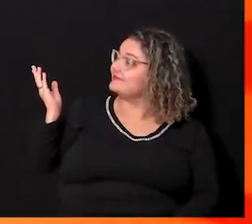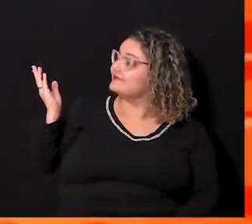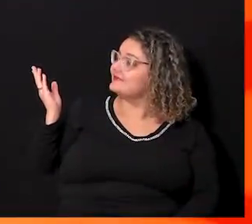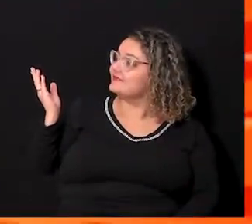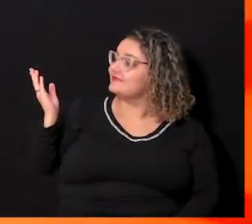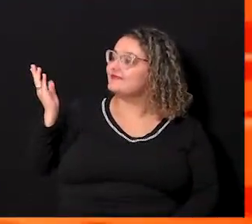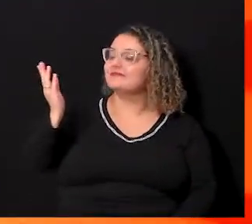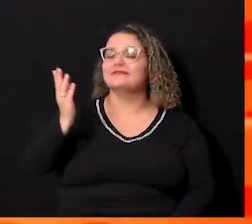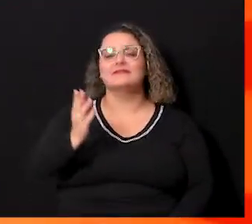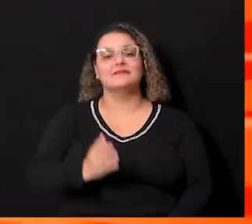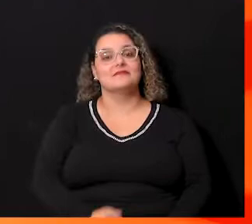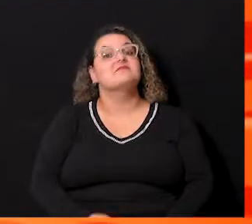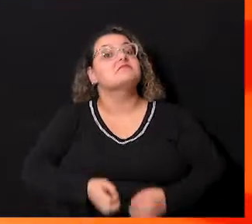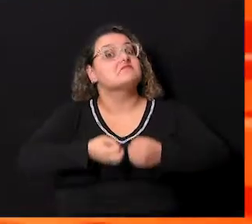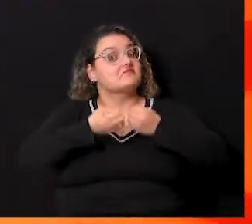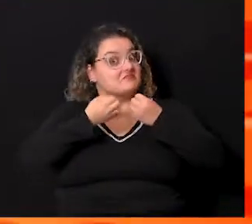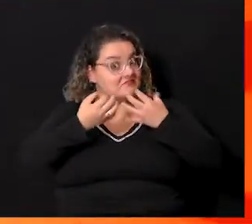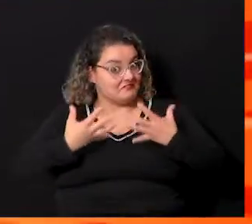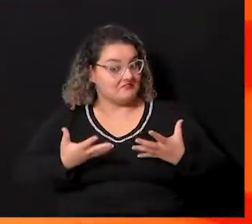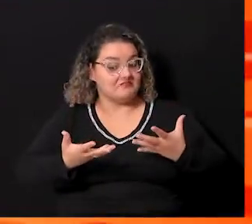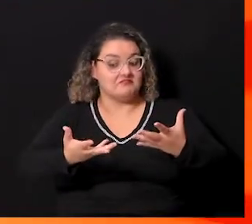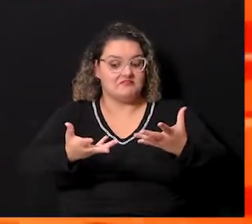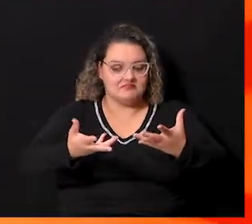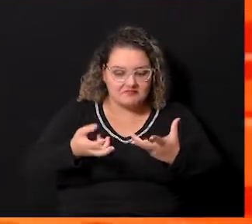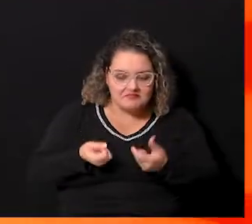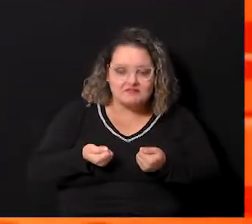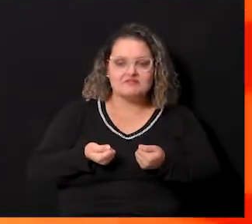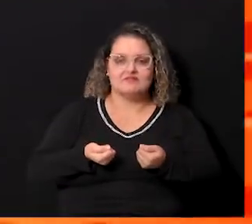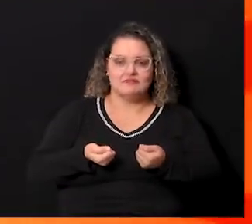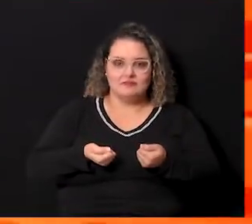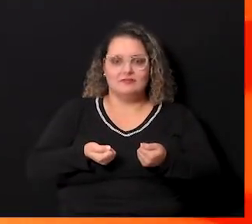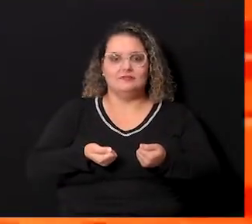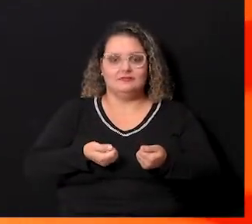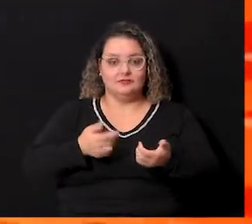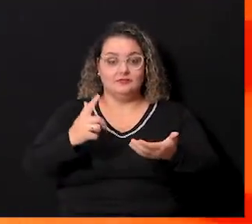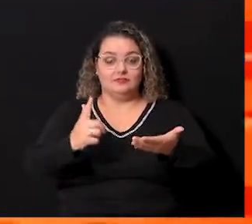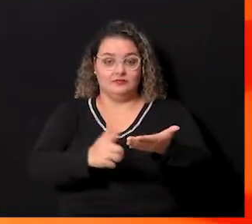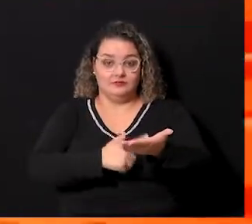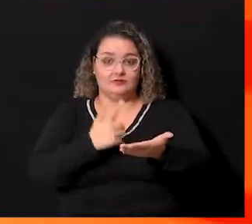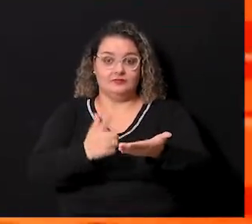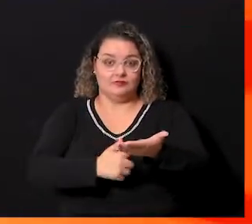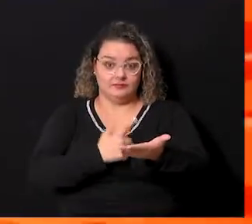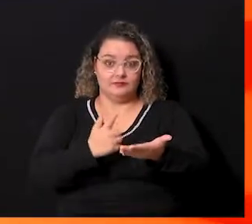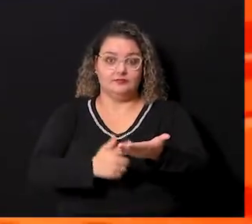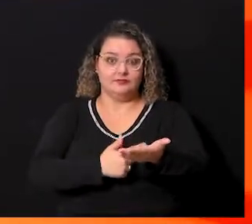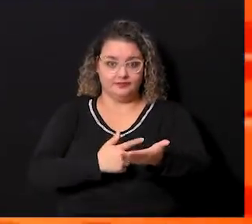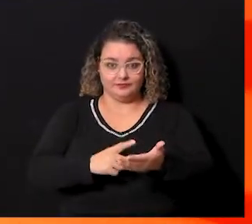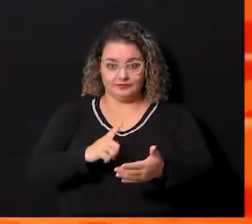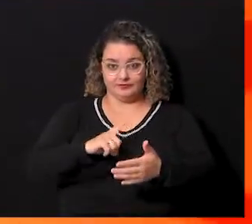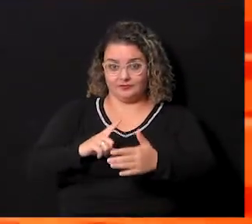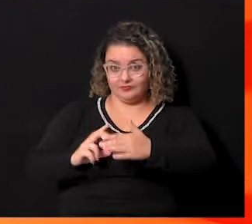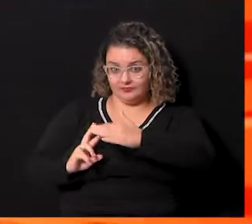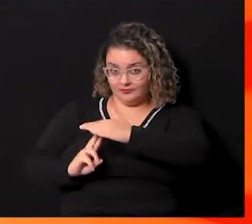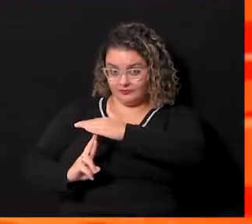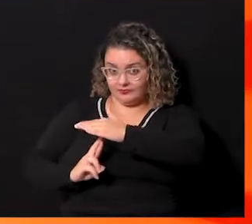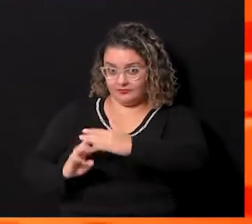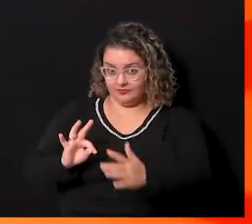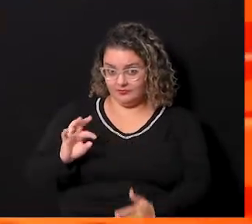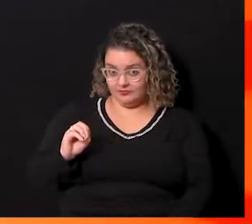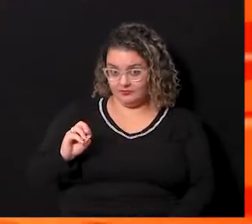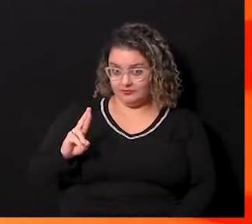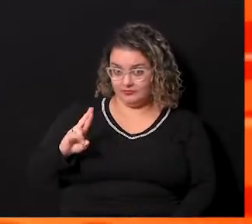está sendo muito bem recebido esse livro. Nós estivemos até numa feira em